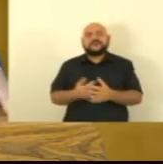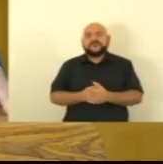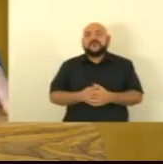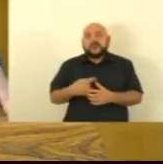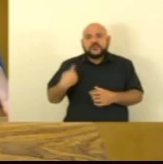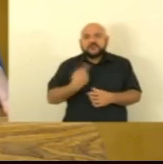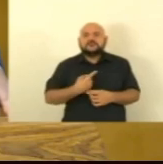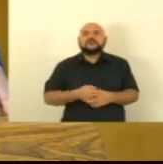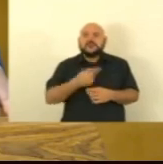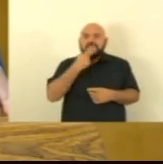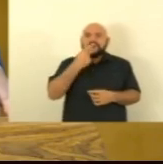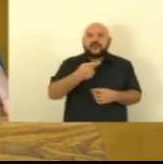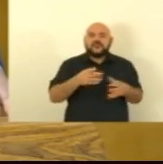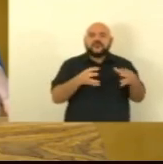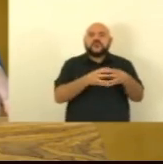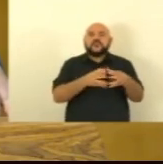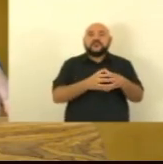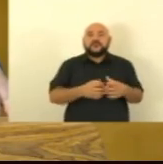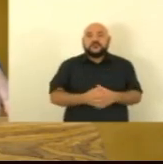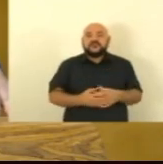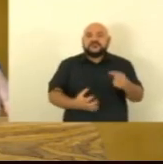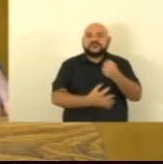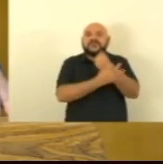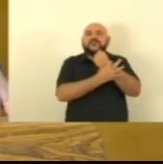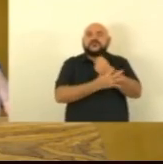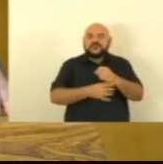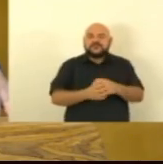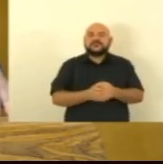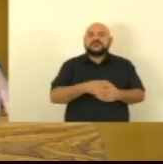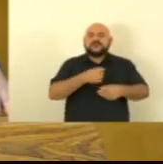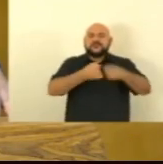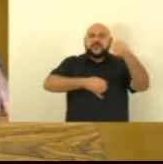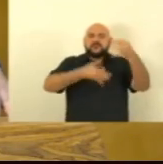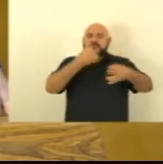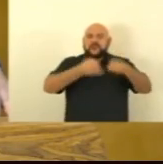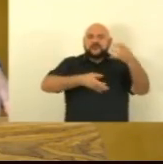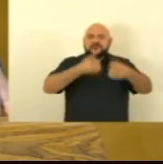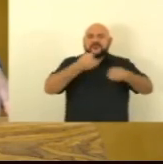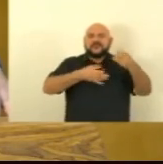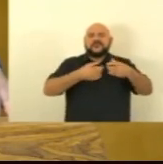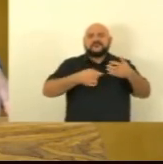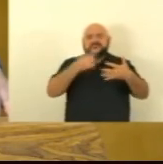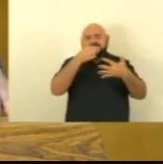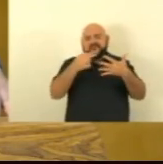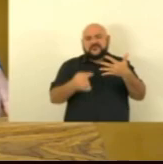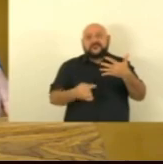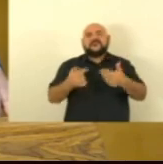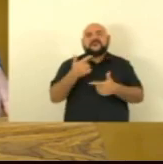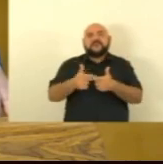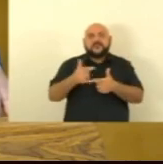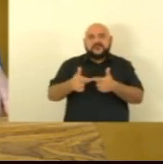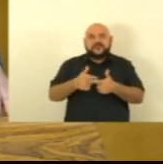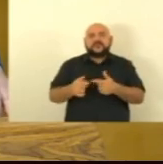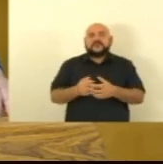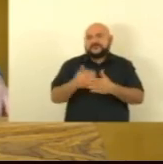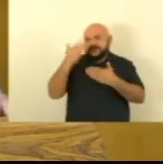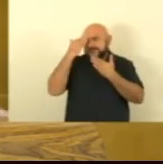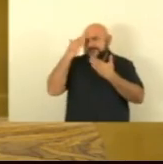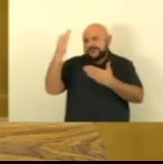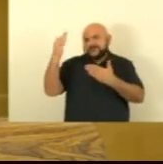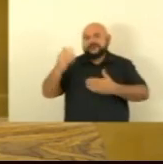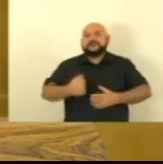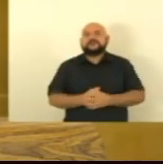perante a Comissão de Segurança da Assembleia Legislativa e também sempre quando nós temos a oportunidade de usar a palavra. Nosso muito obrigado, presidente.